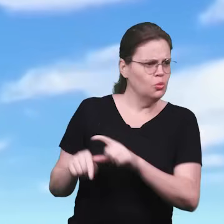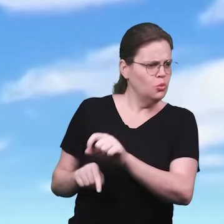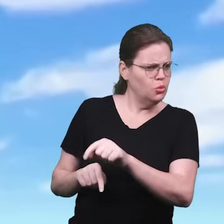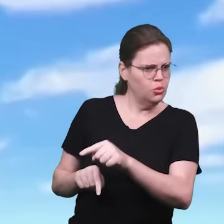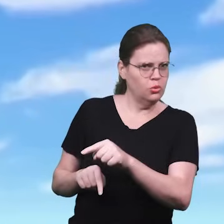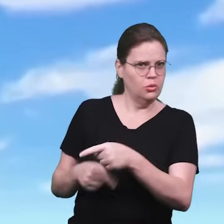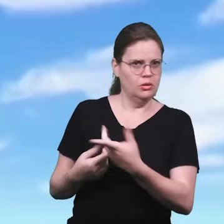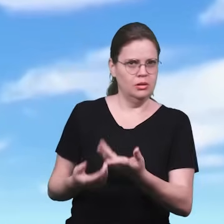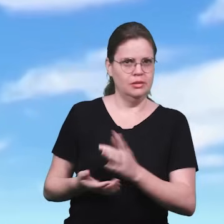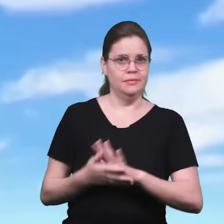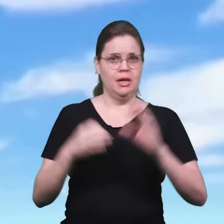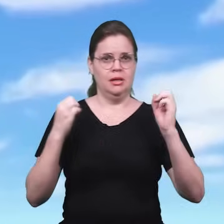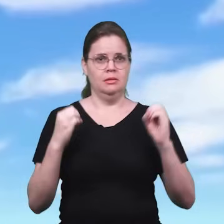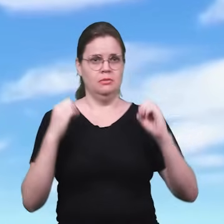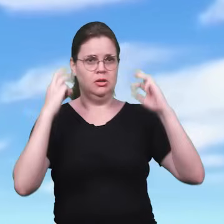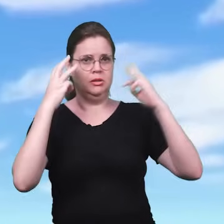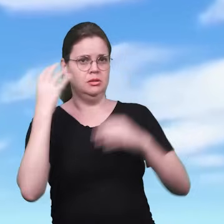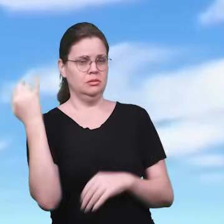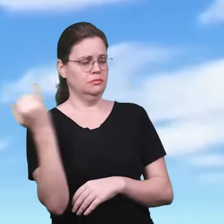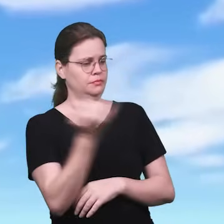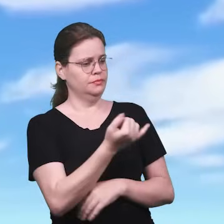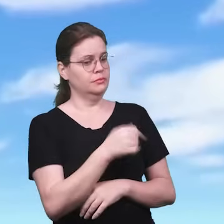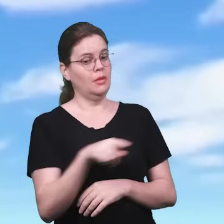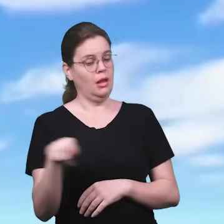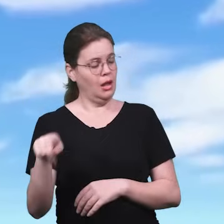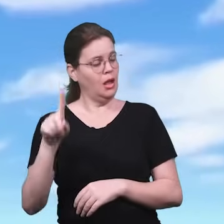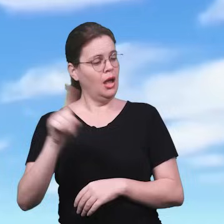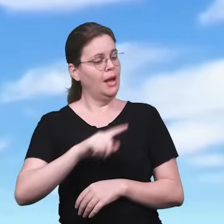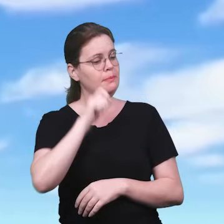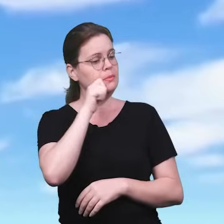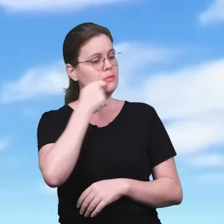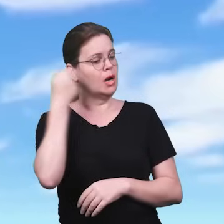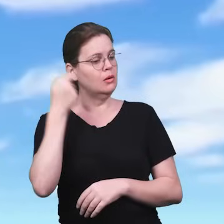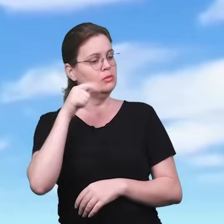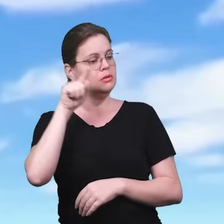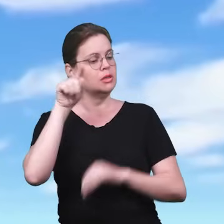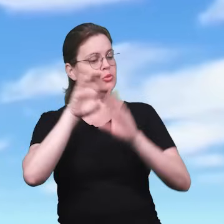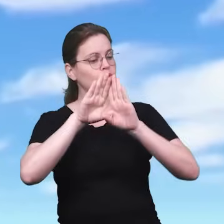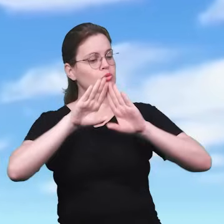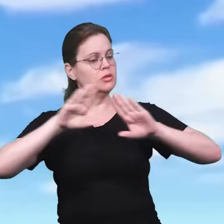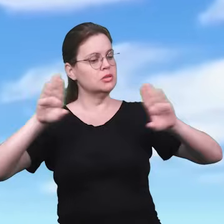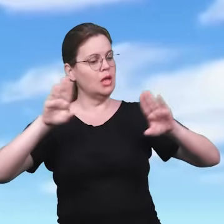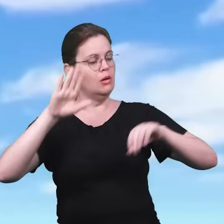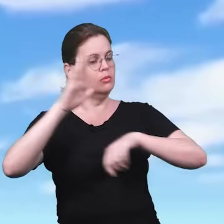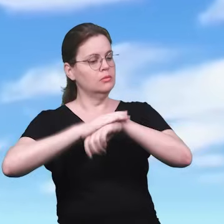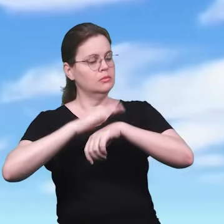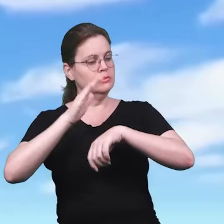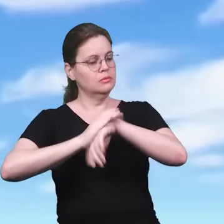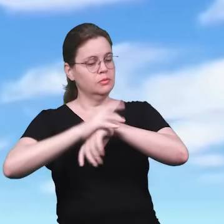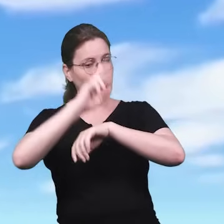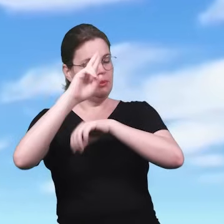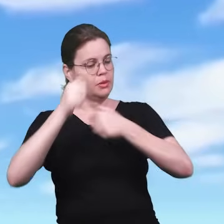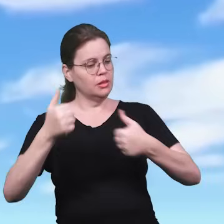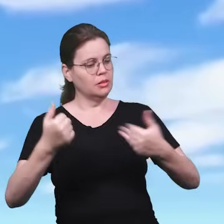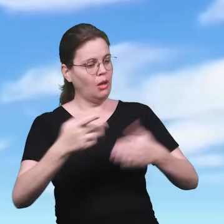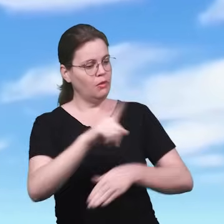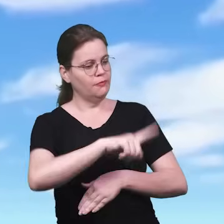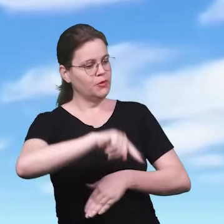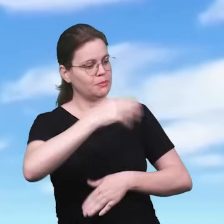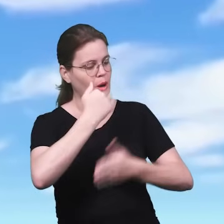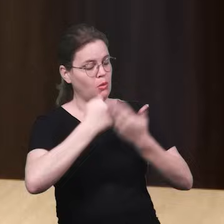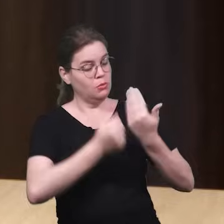Disse-lhes, pois, Moisés: Este é o pão que o Senhor vos deu a